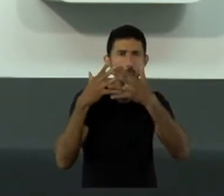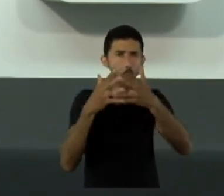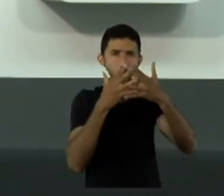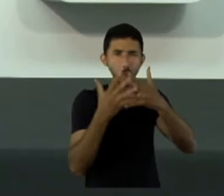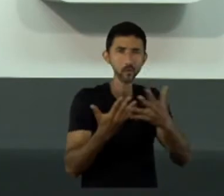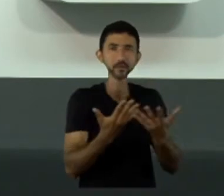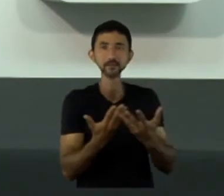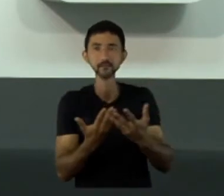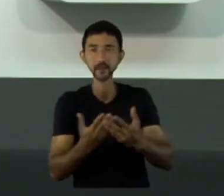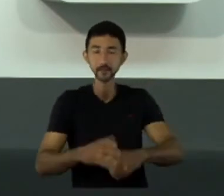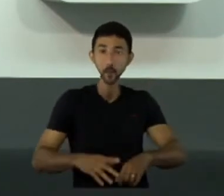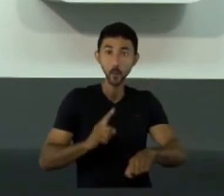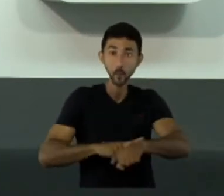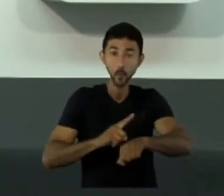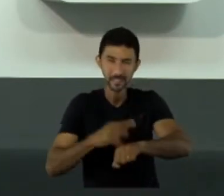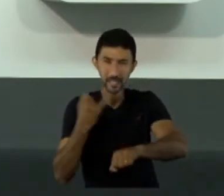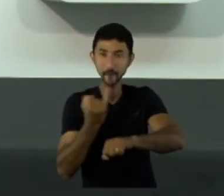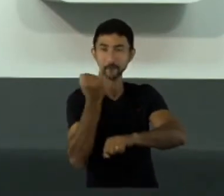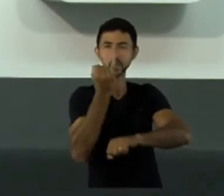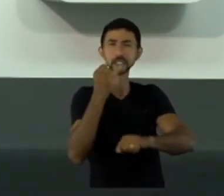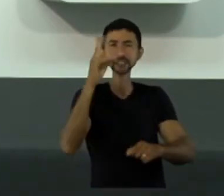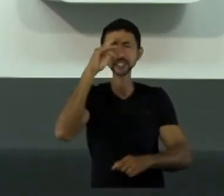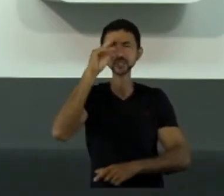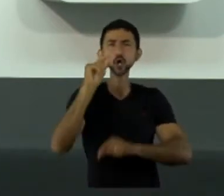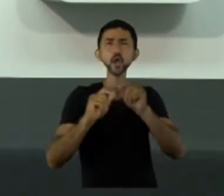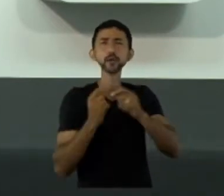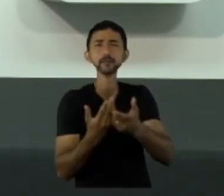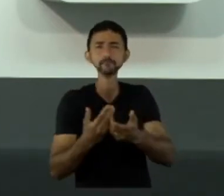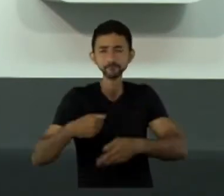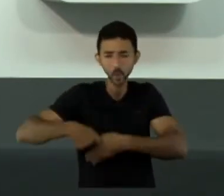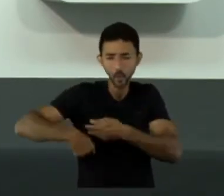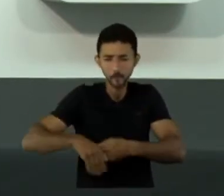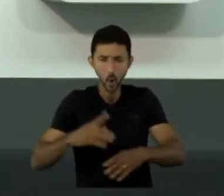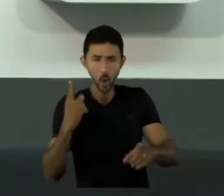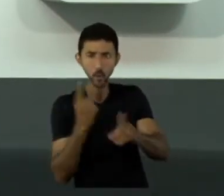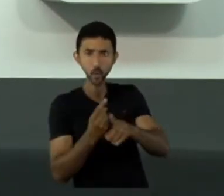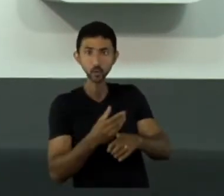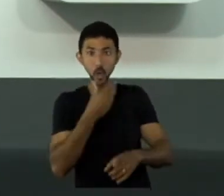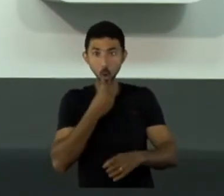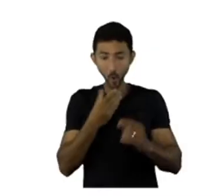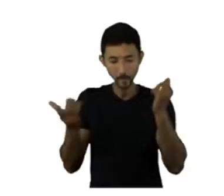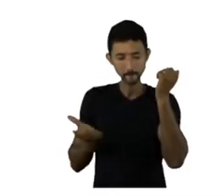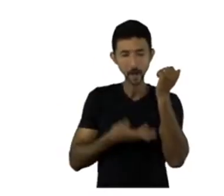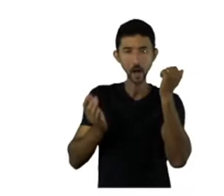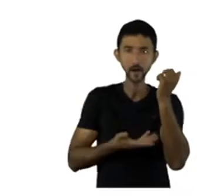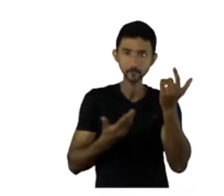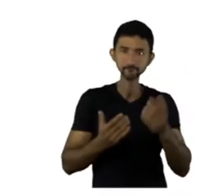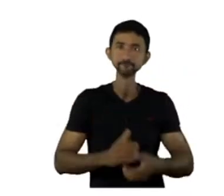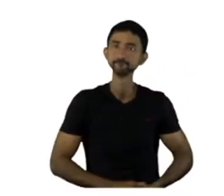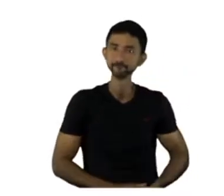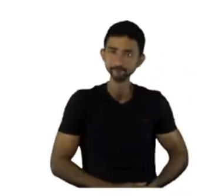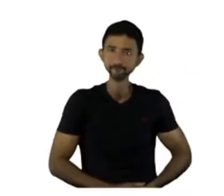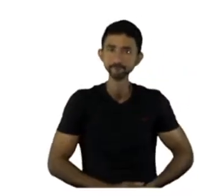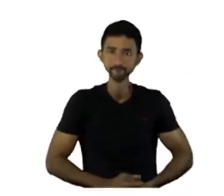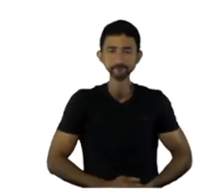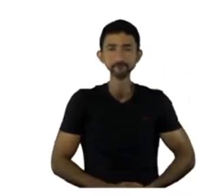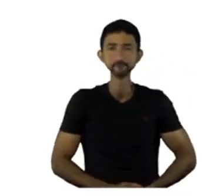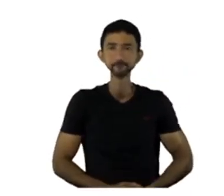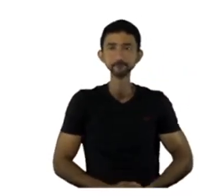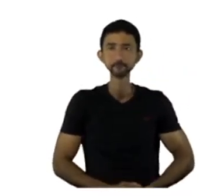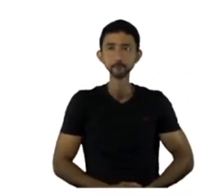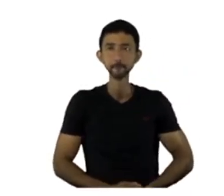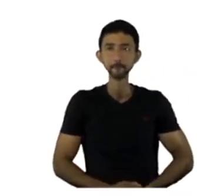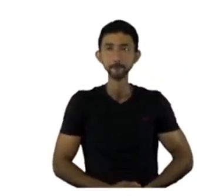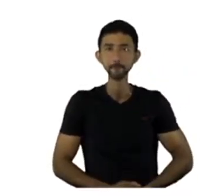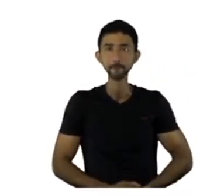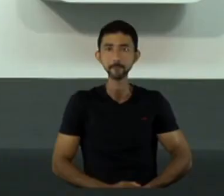que o clímax desta narrativa é o momento em que o Curupira se encontra com o narrador, tá? Agora, nós vamos